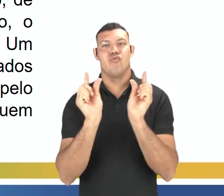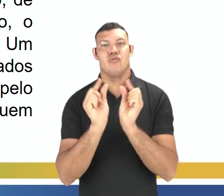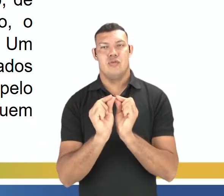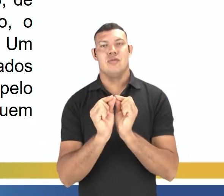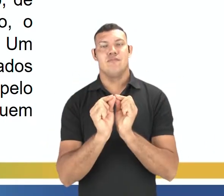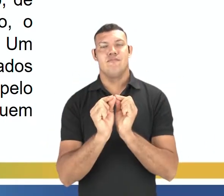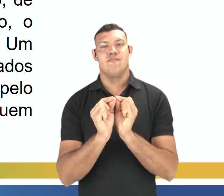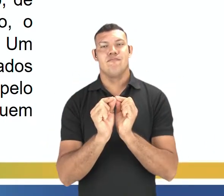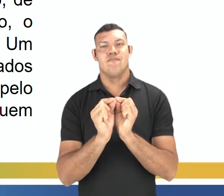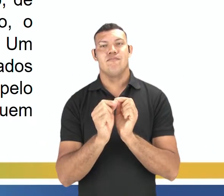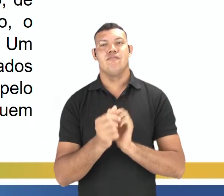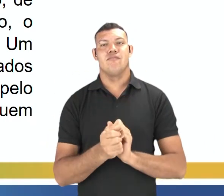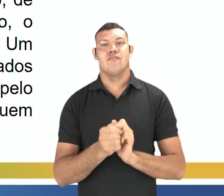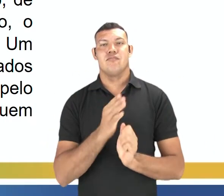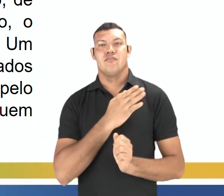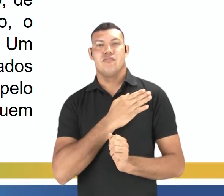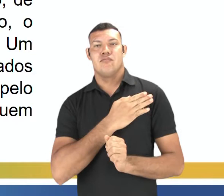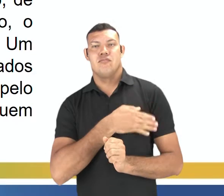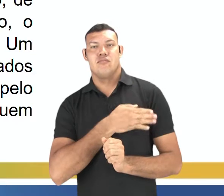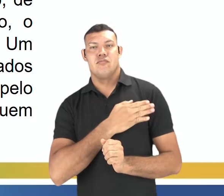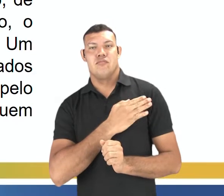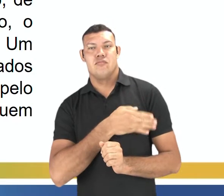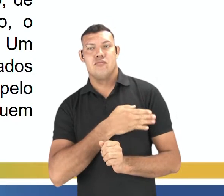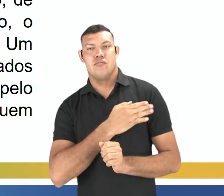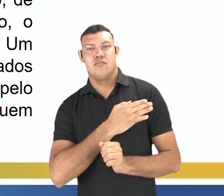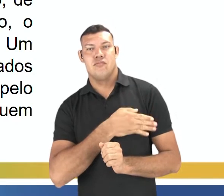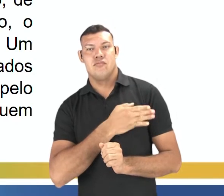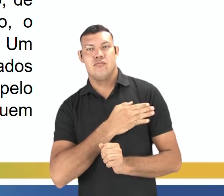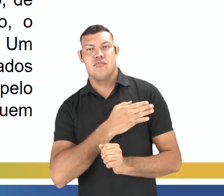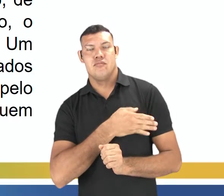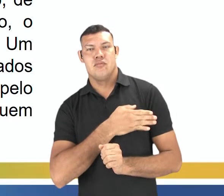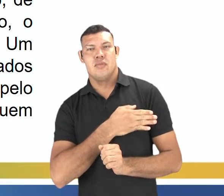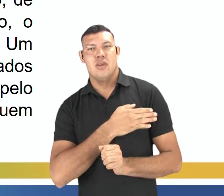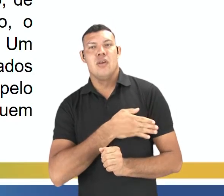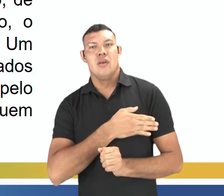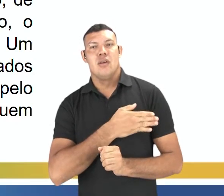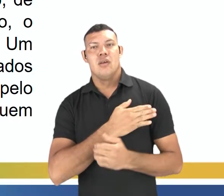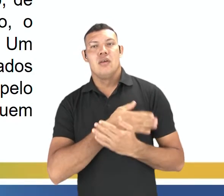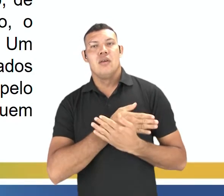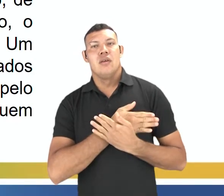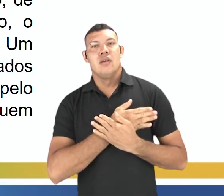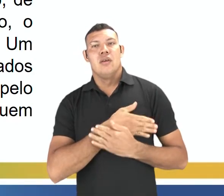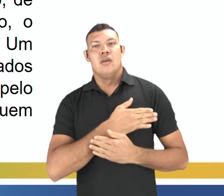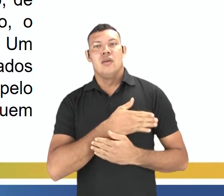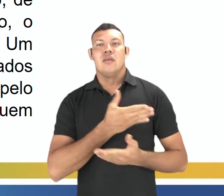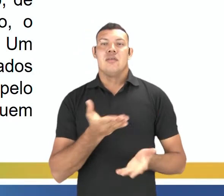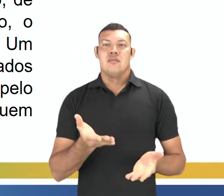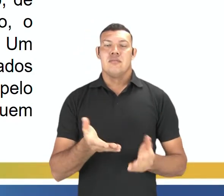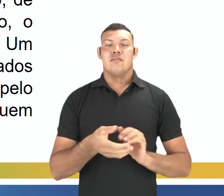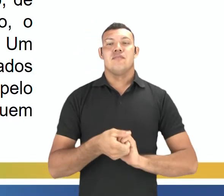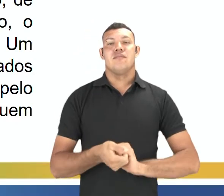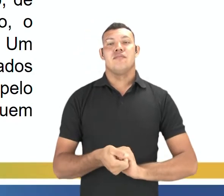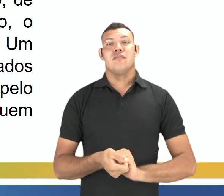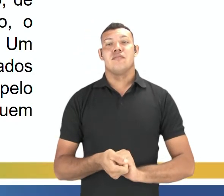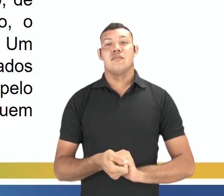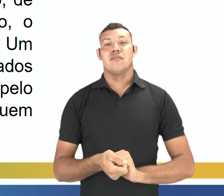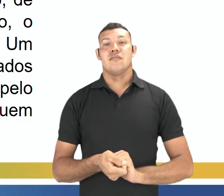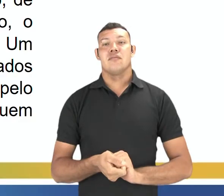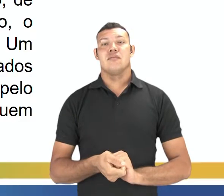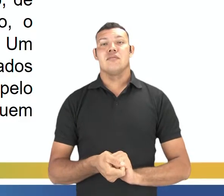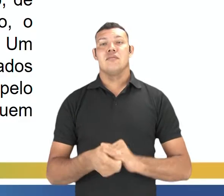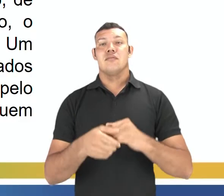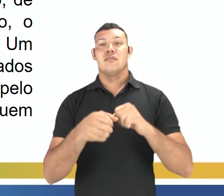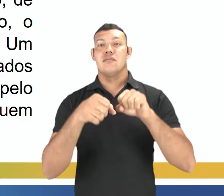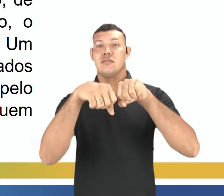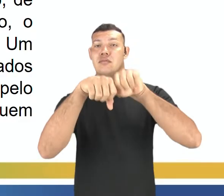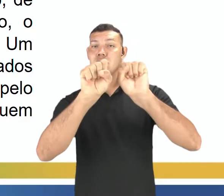Um exemplo são os batimentos cardíacos, que são acelerados pelo sistema simpático. O sistema